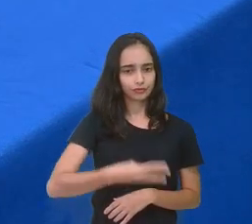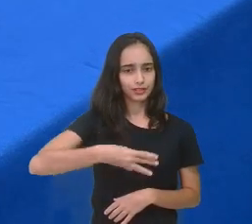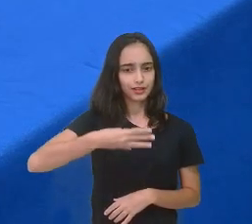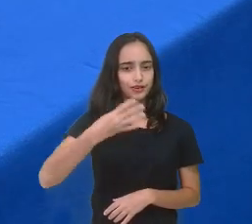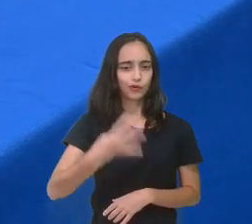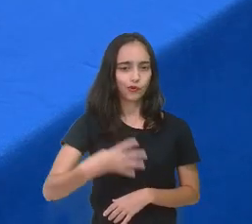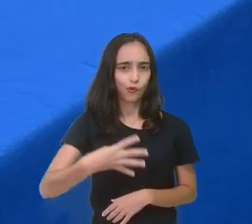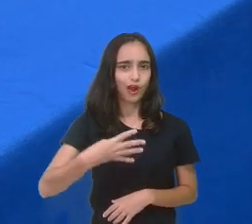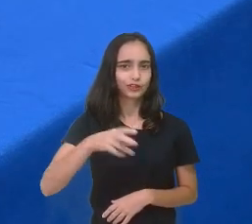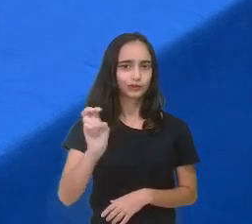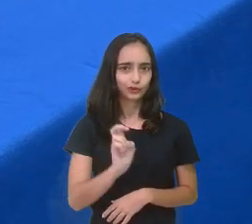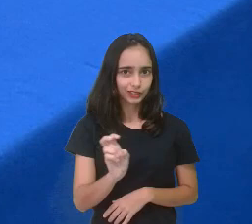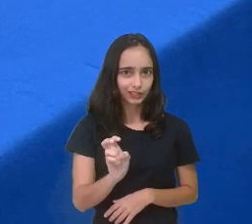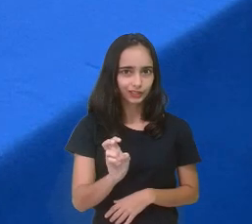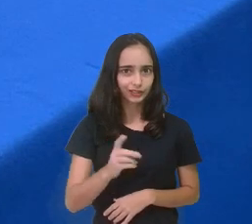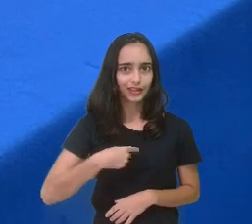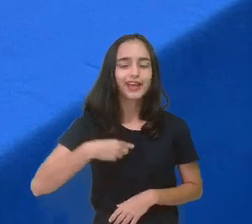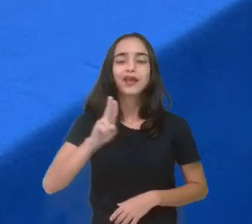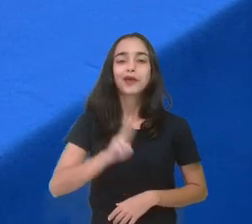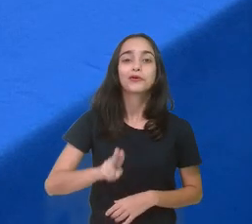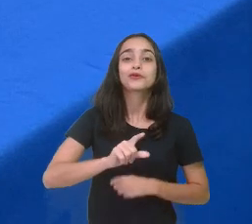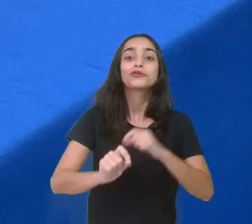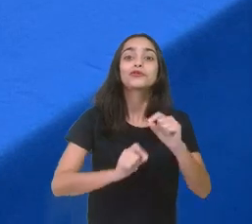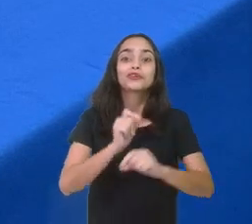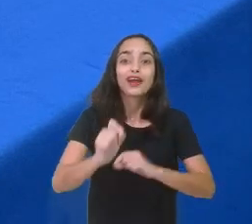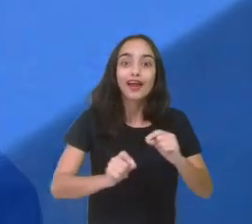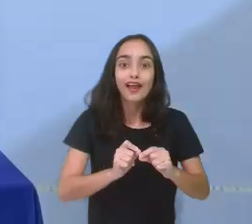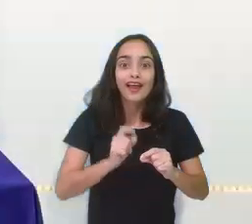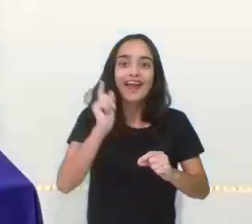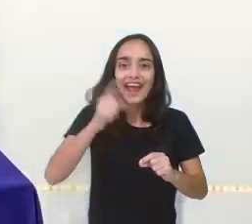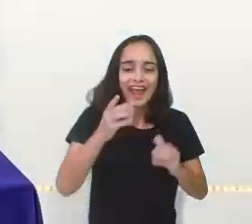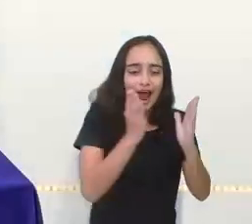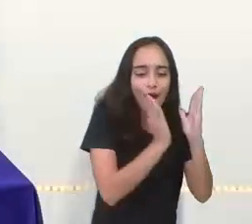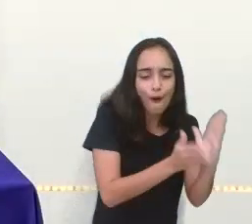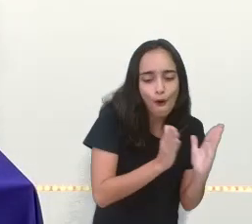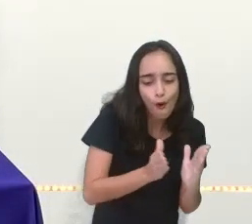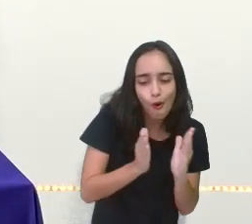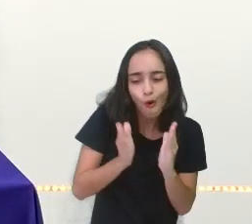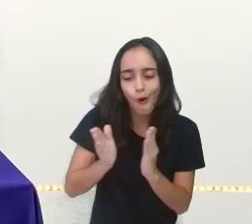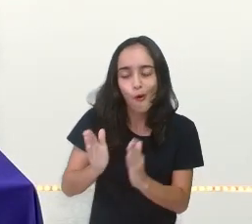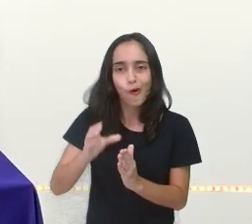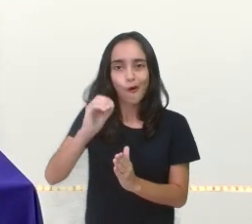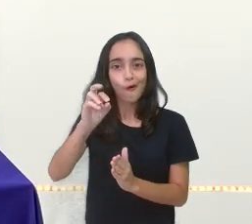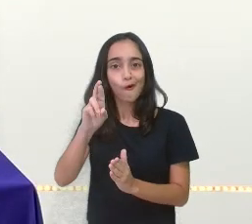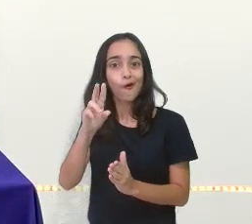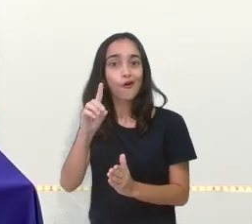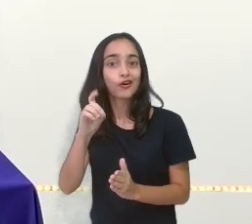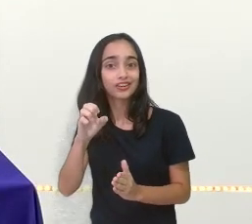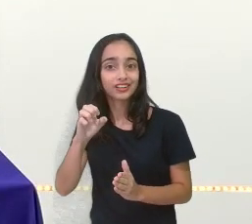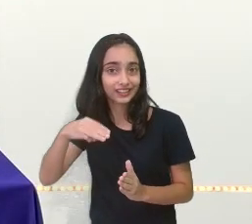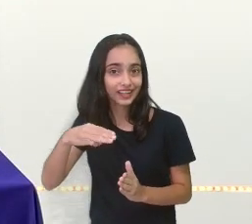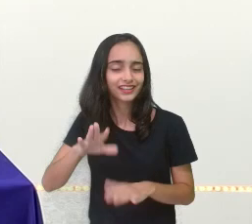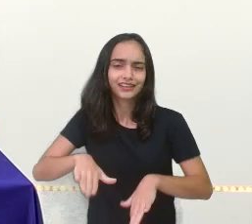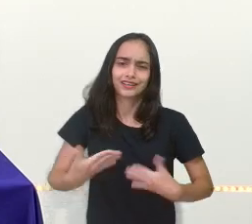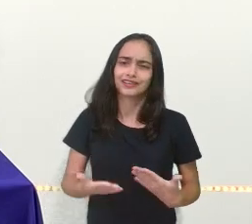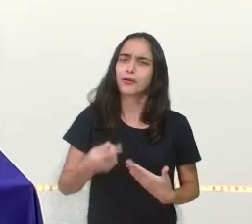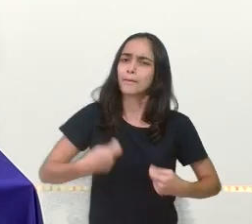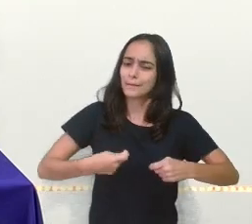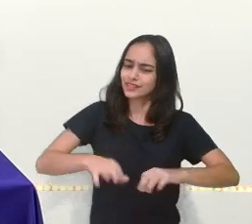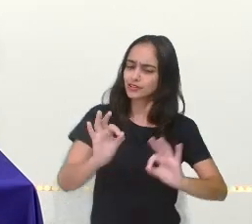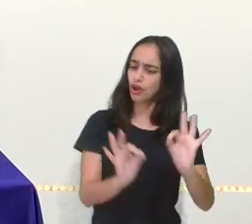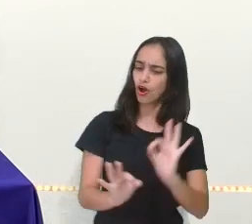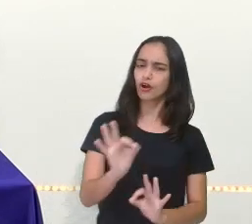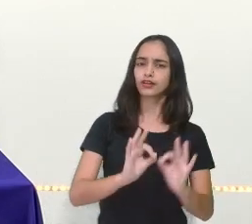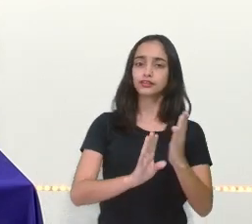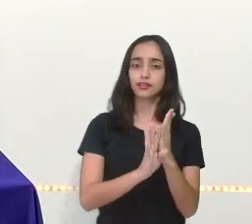quinto, eu estou utilizando exatamente o número enquanto ordem. né? Então, eles estão organizados em